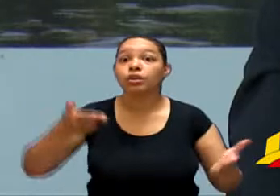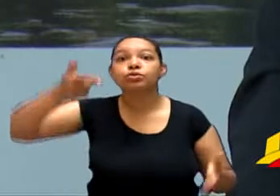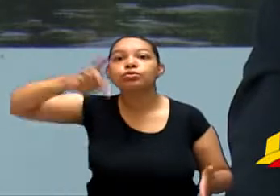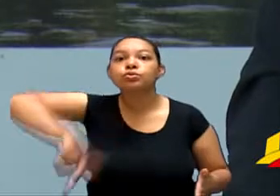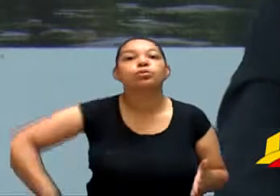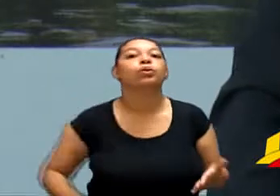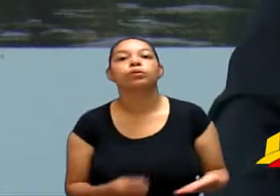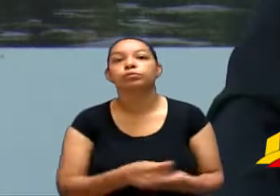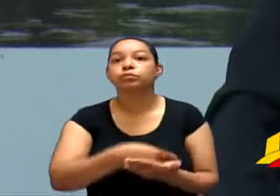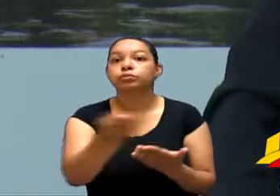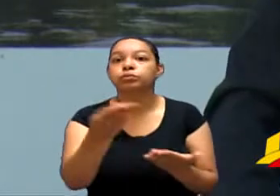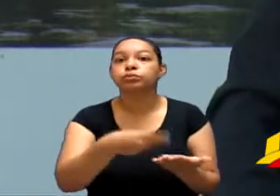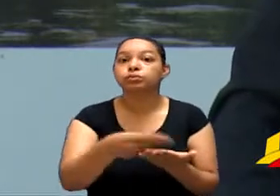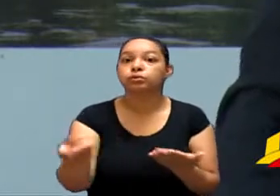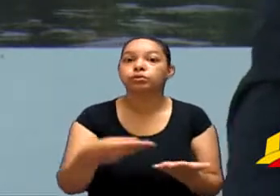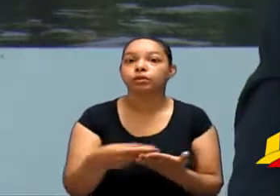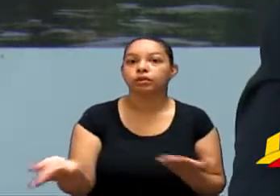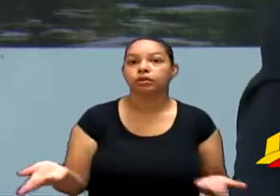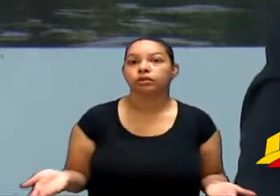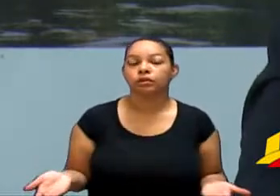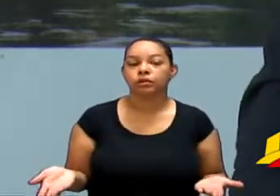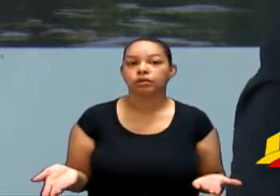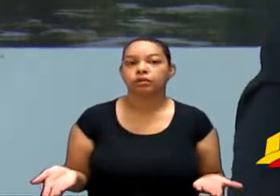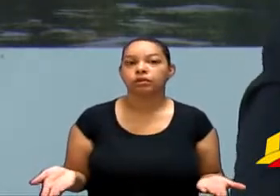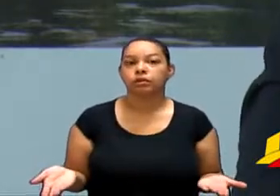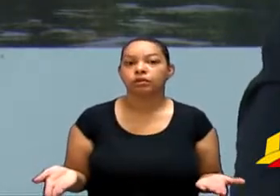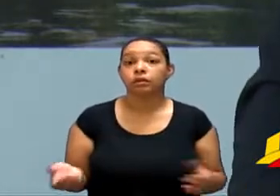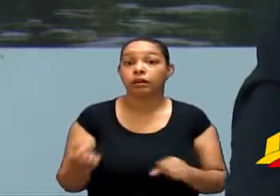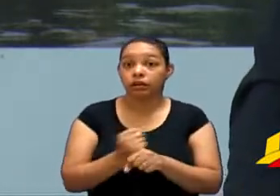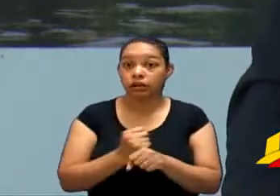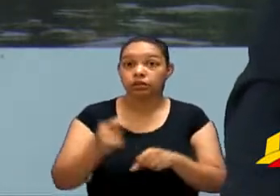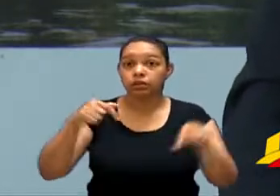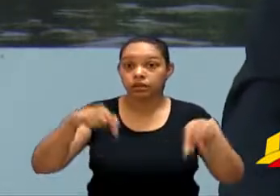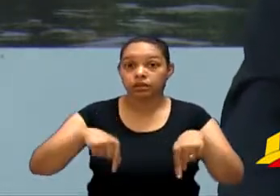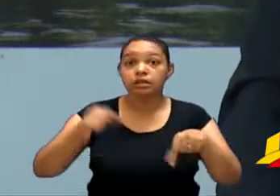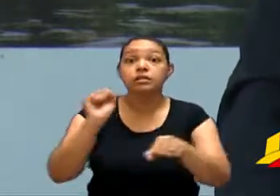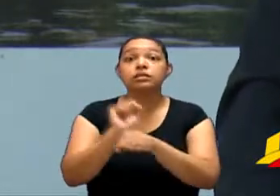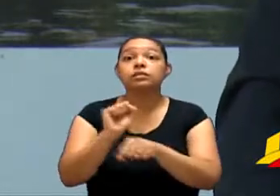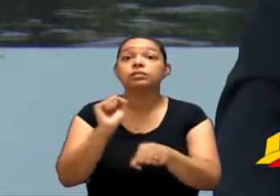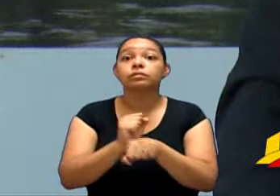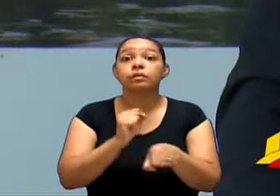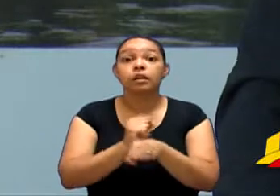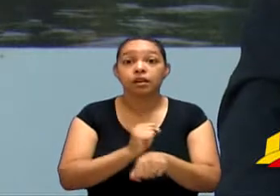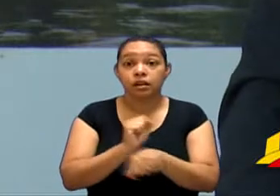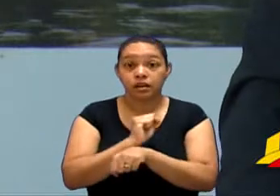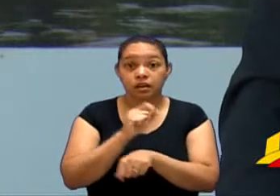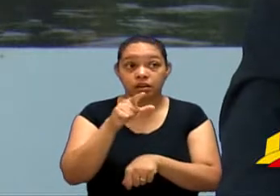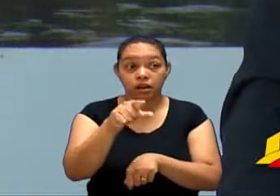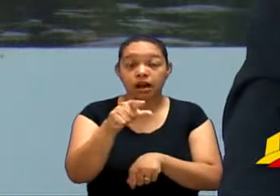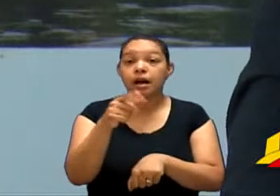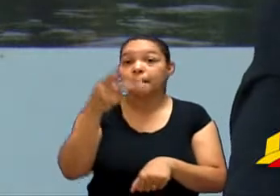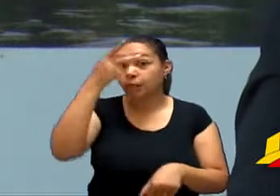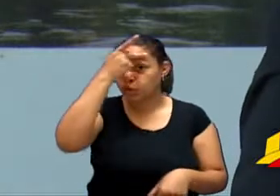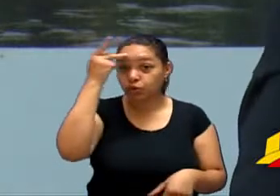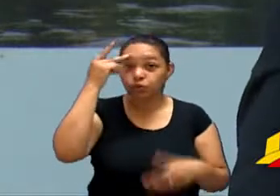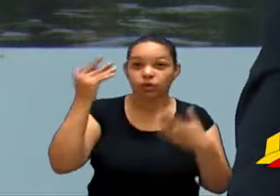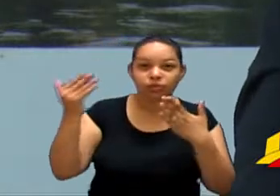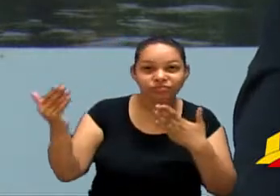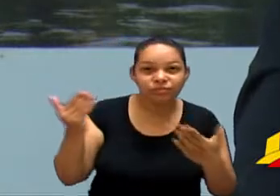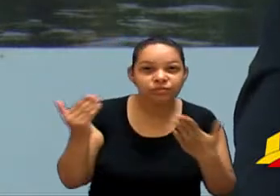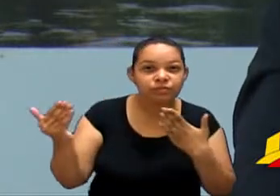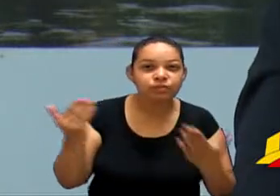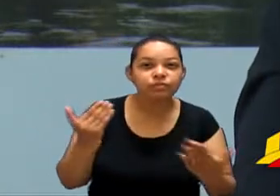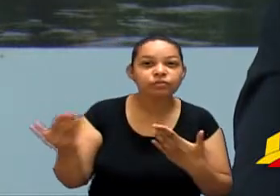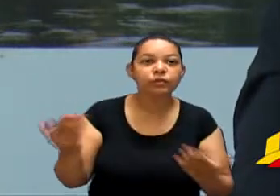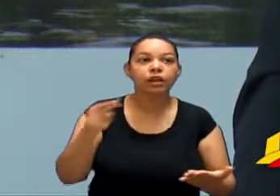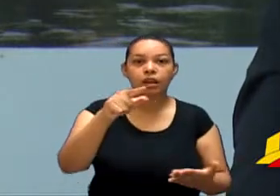provavelmente dizem Ah não esse ano não vai ter esperem as pessoas que estão desconfiando da administração